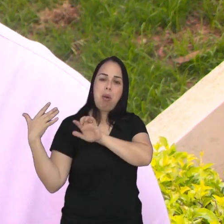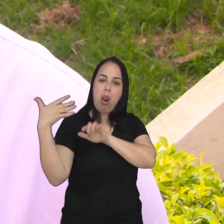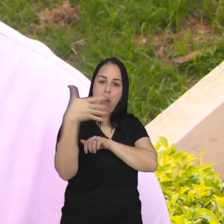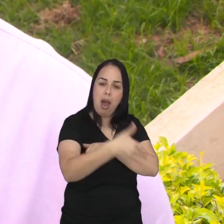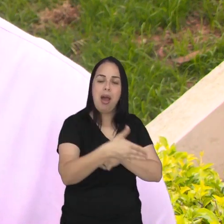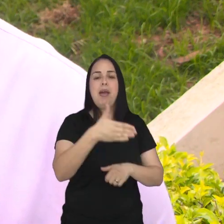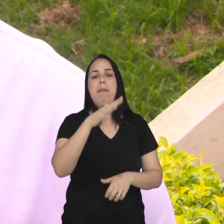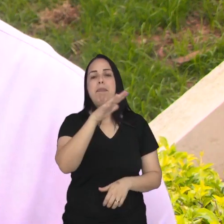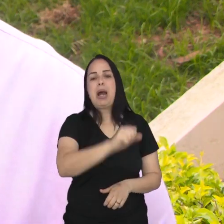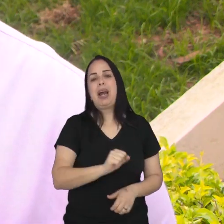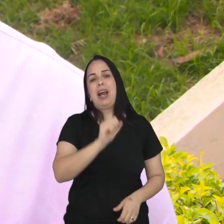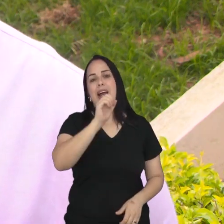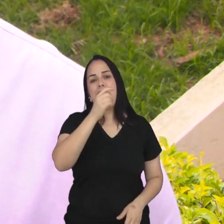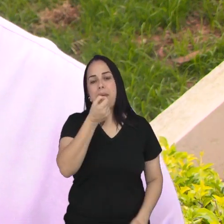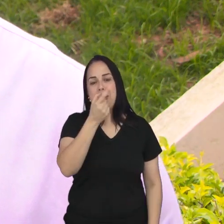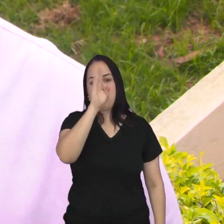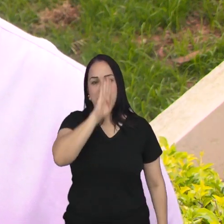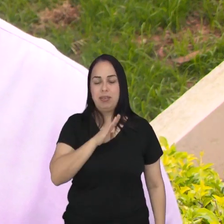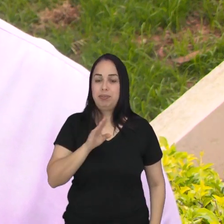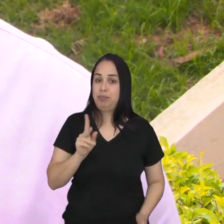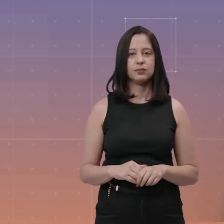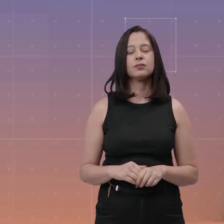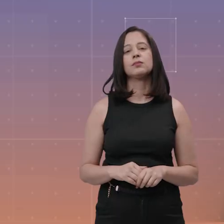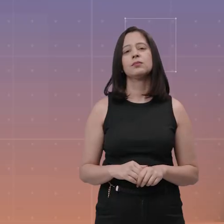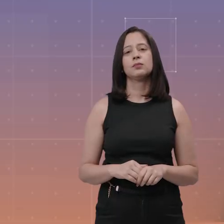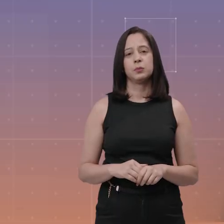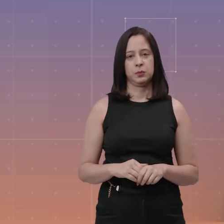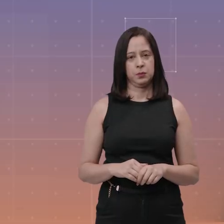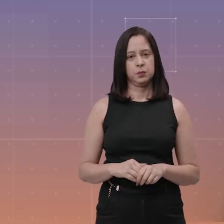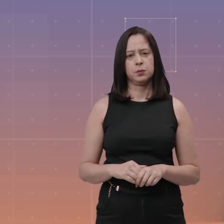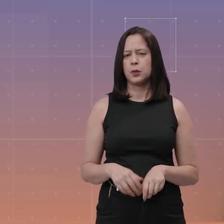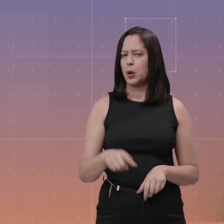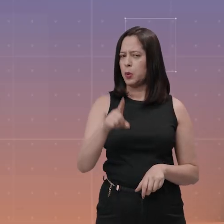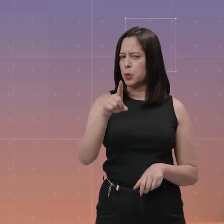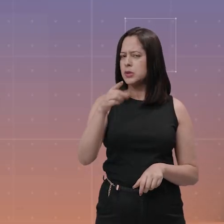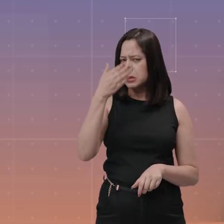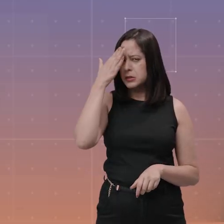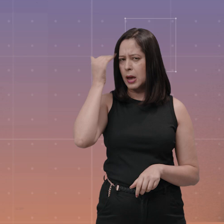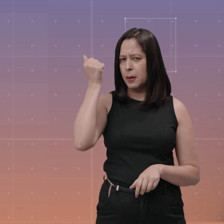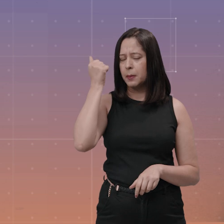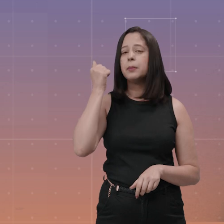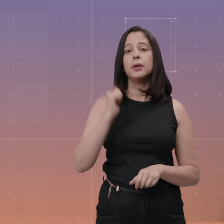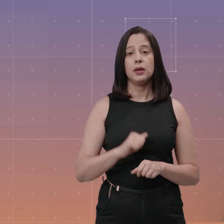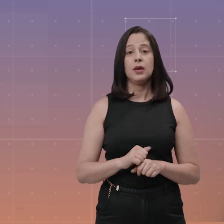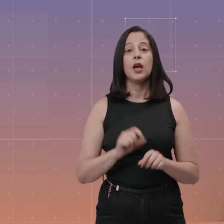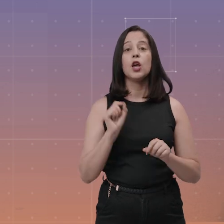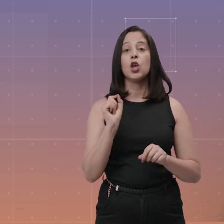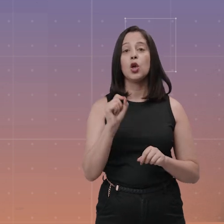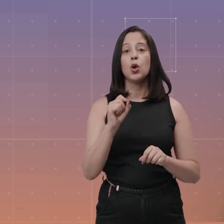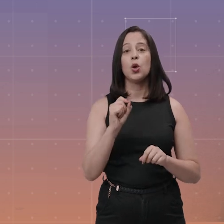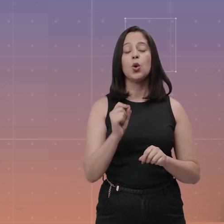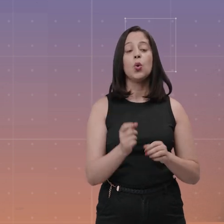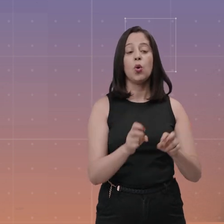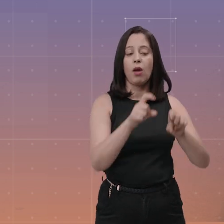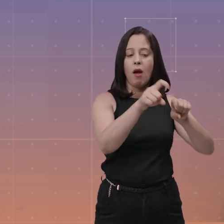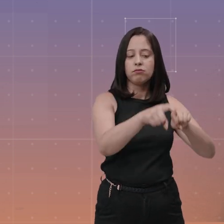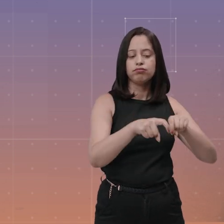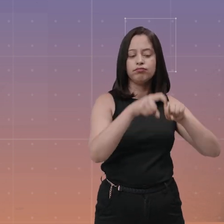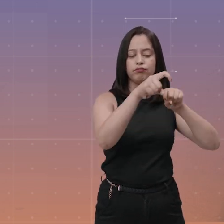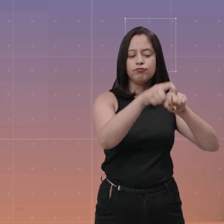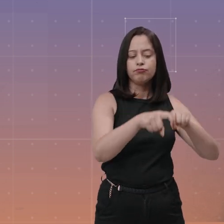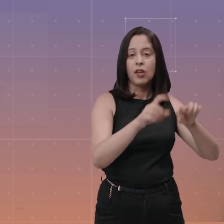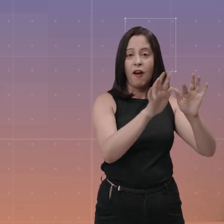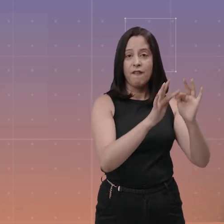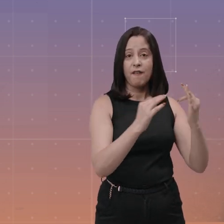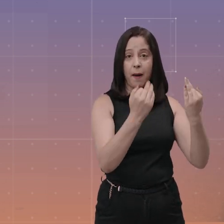tem acesso gratuito ao medicamento. Você sabia que os agricultores familiares do Brasil são